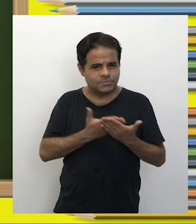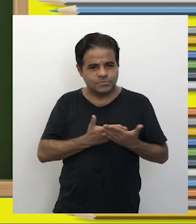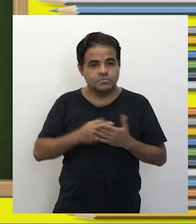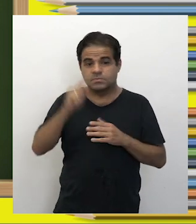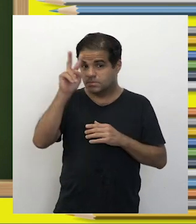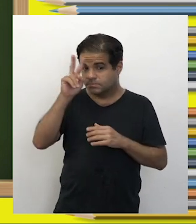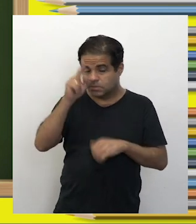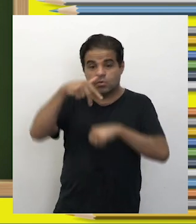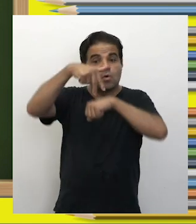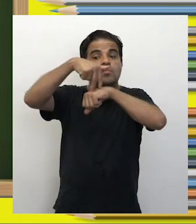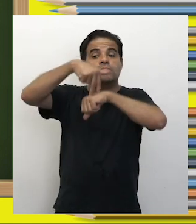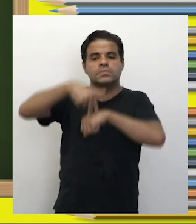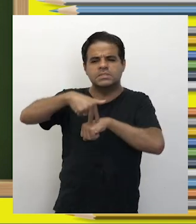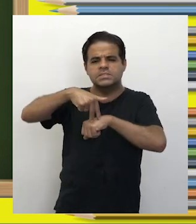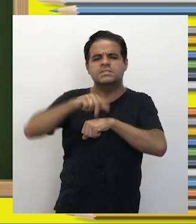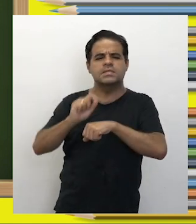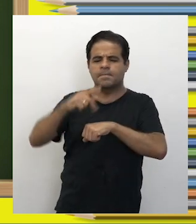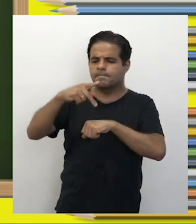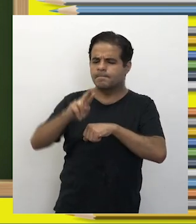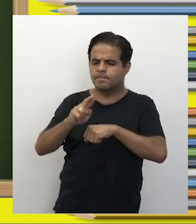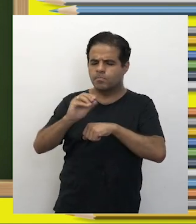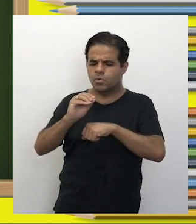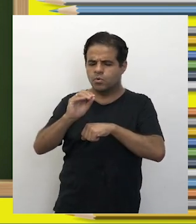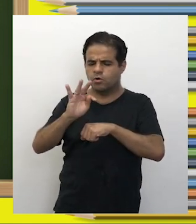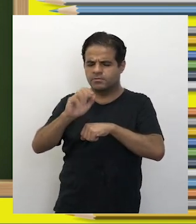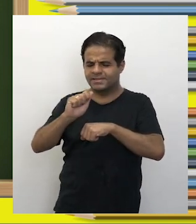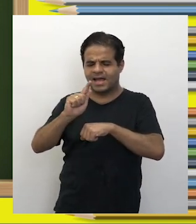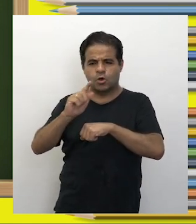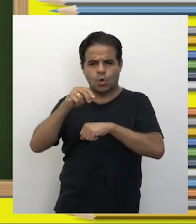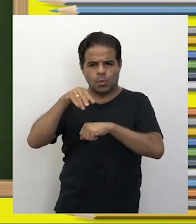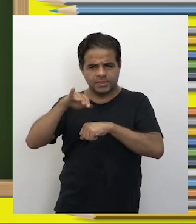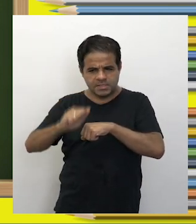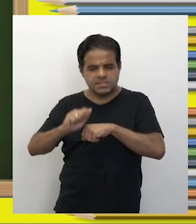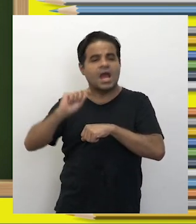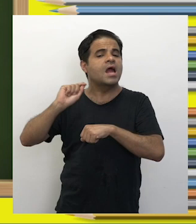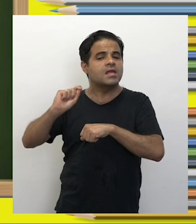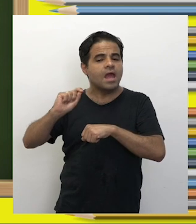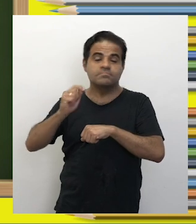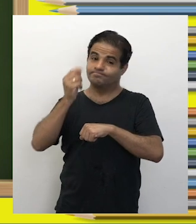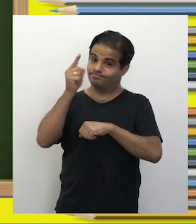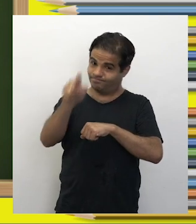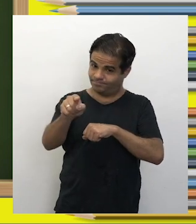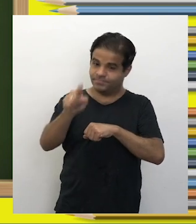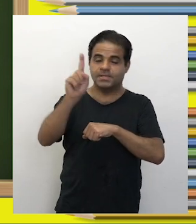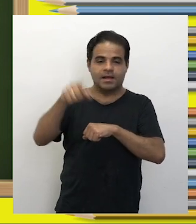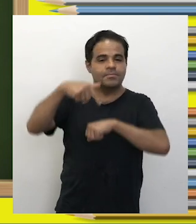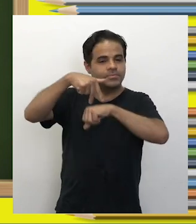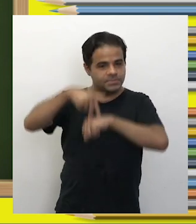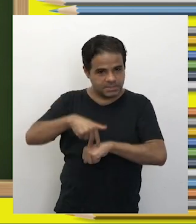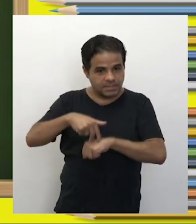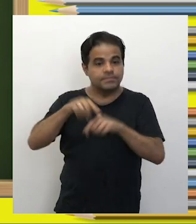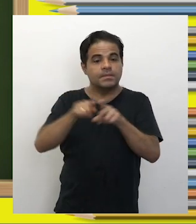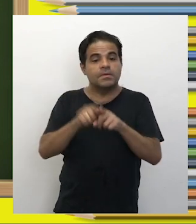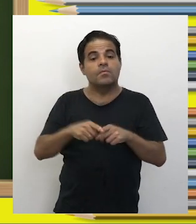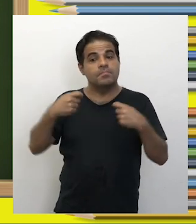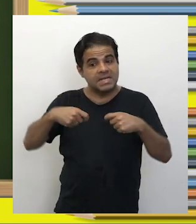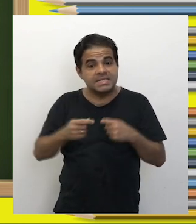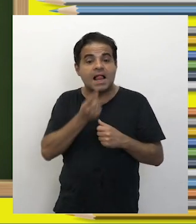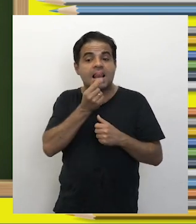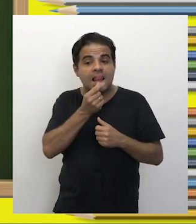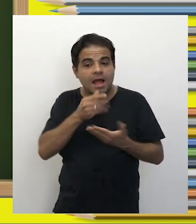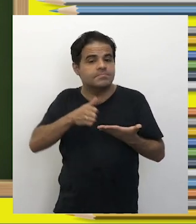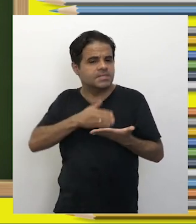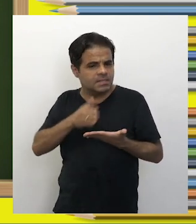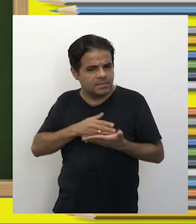protagonista, pessoal, é você. Nós vamos precisar de lápis e cadernos, façam os comentários no chat, anotem as